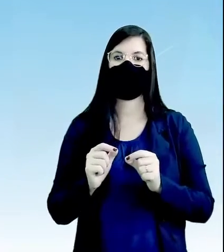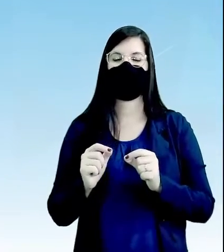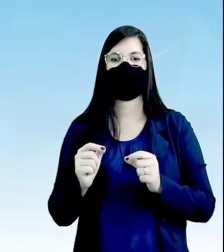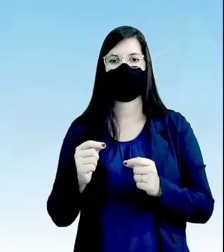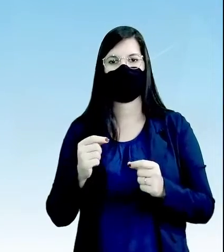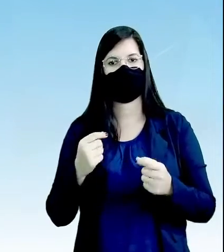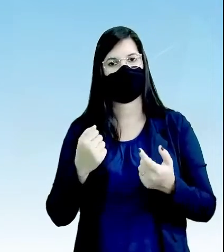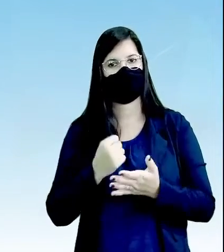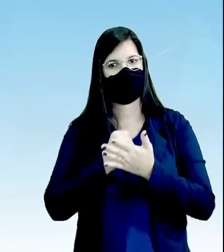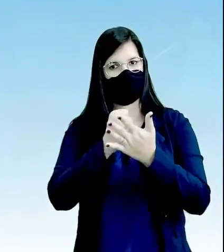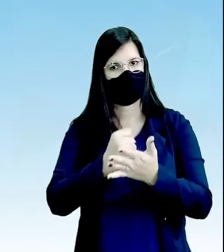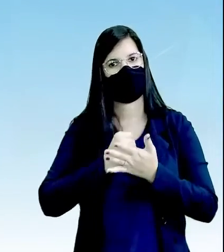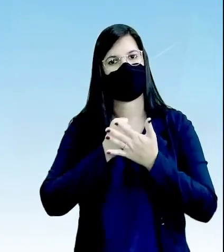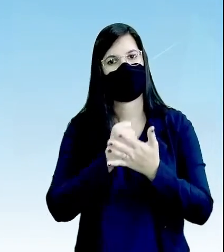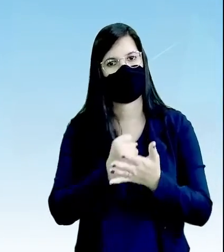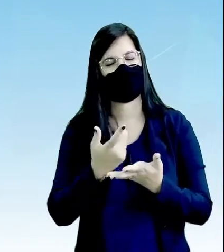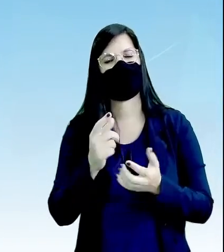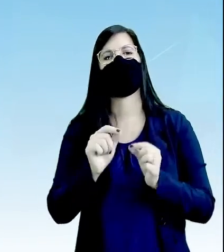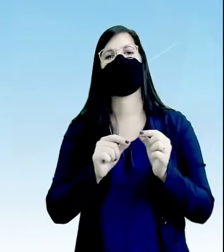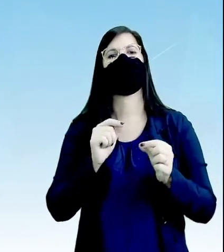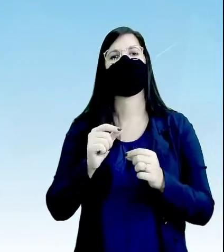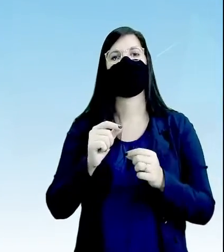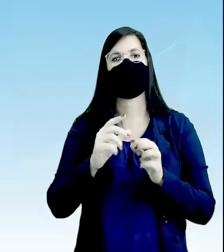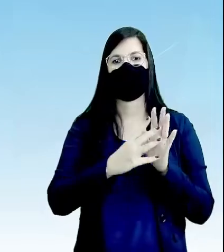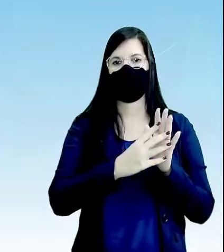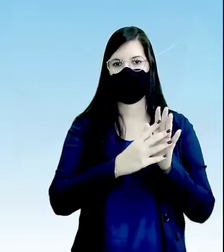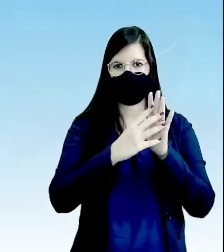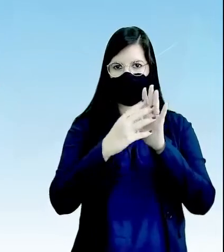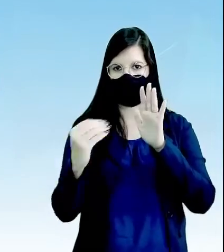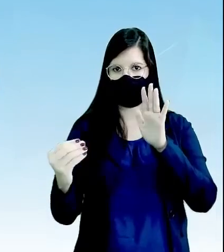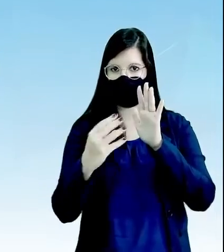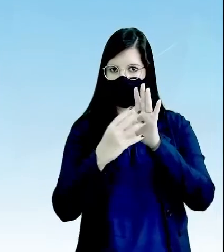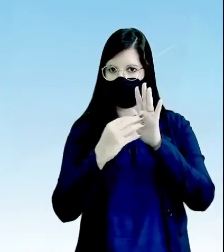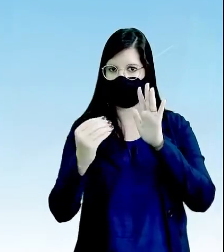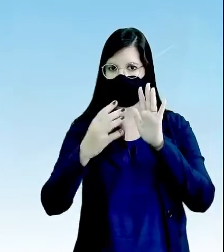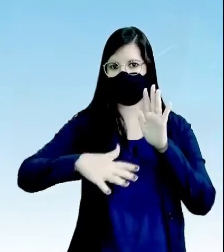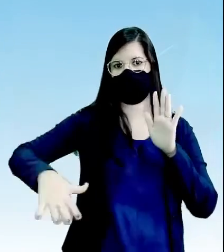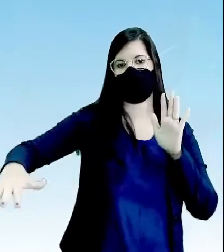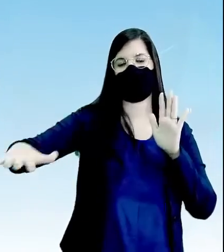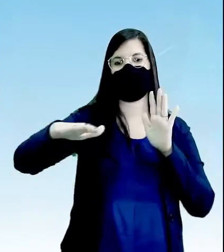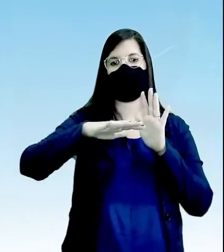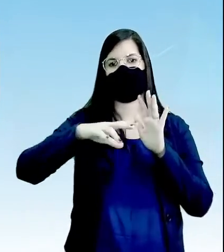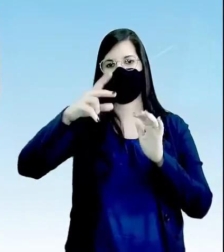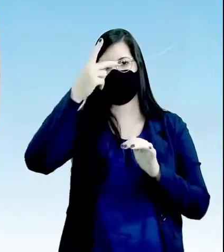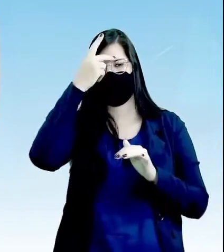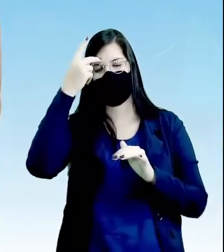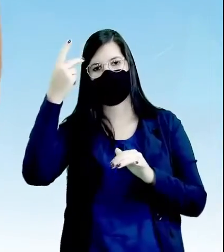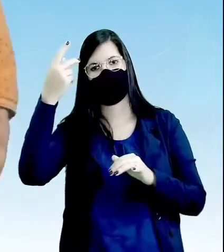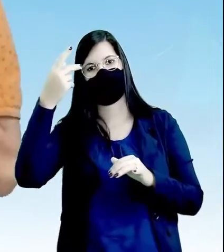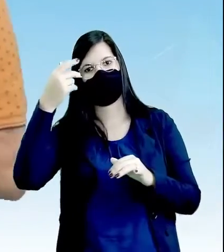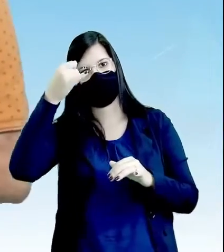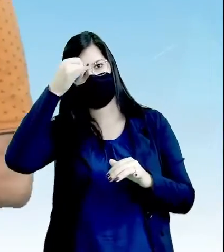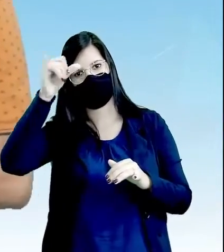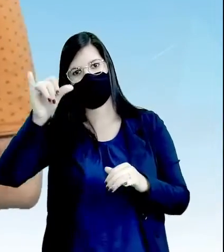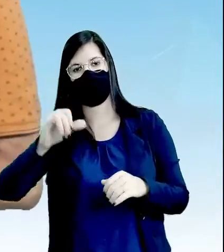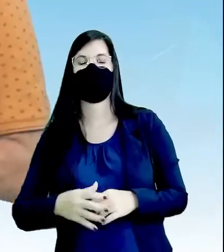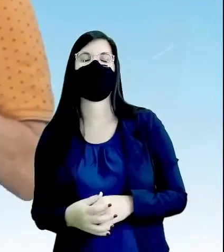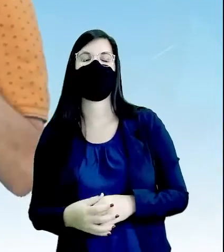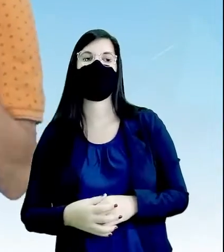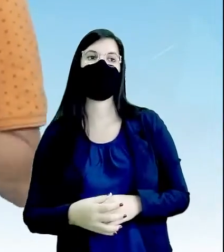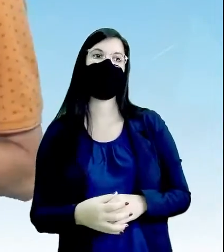de exemplo para que os demais, as outras pessoas, não fizessem Se o mesmo. intimidasse,